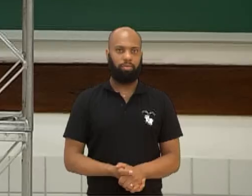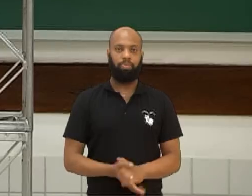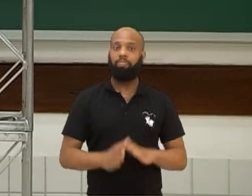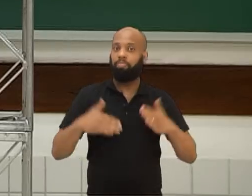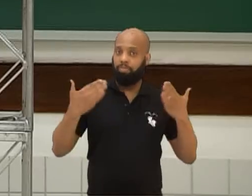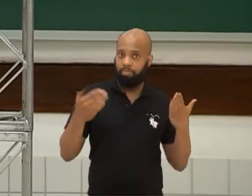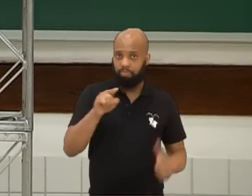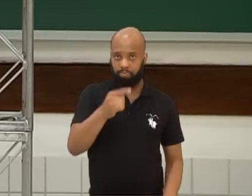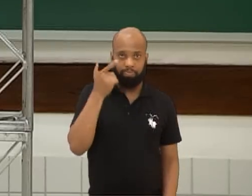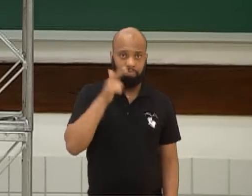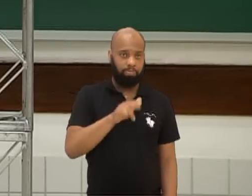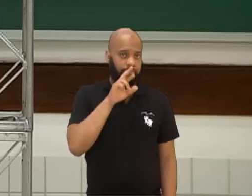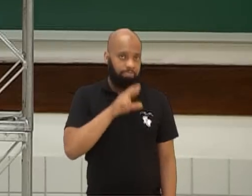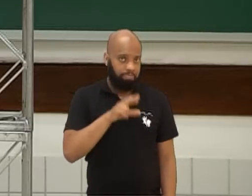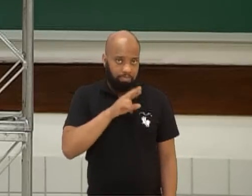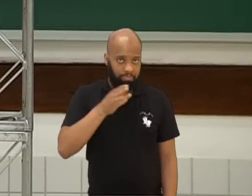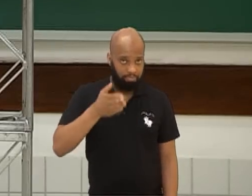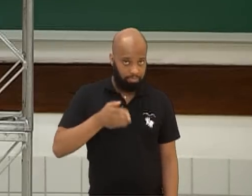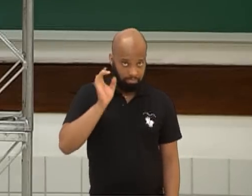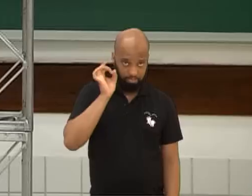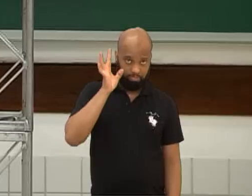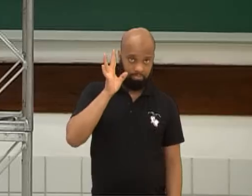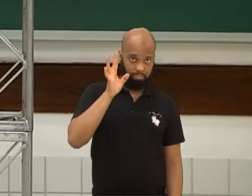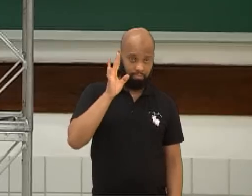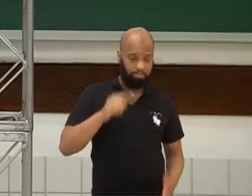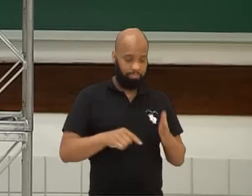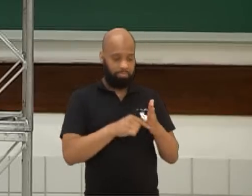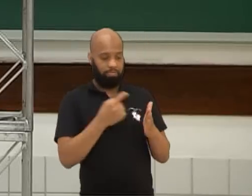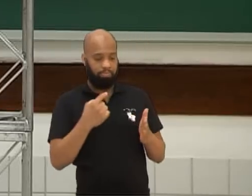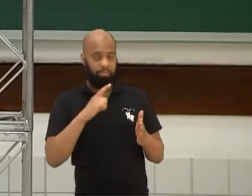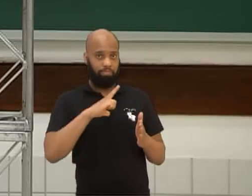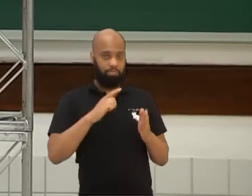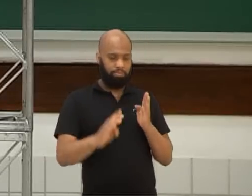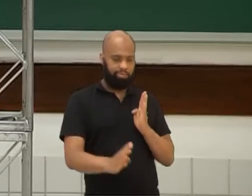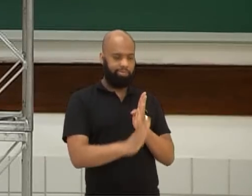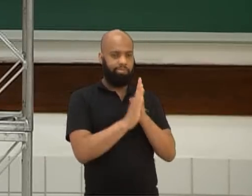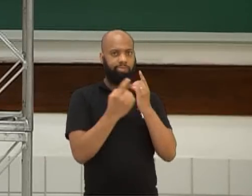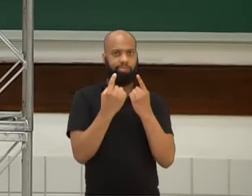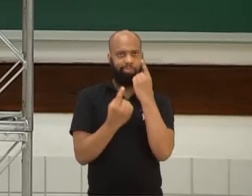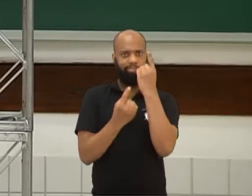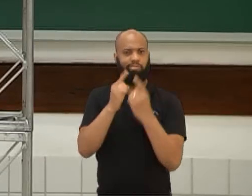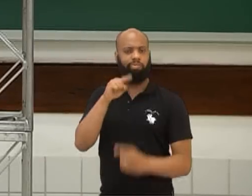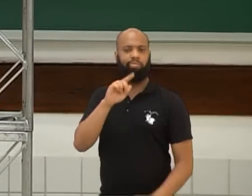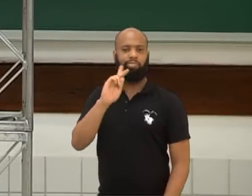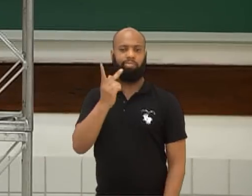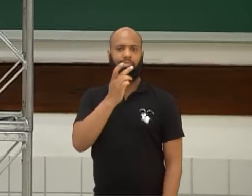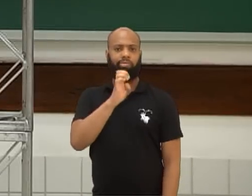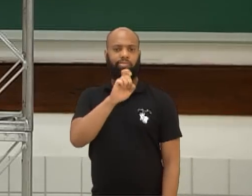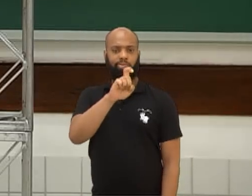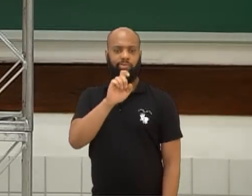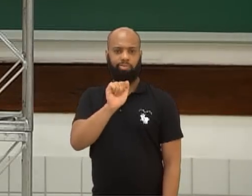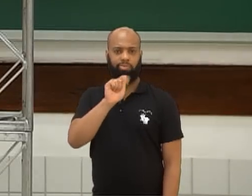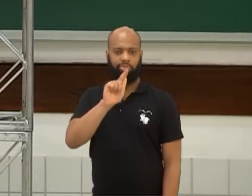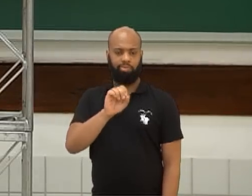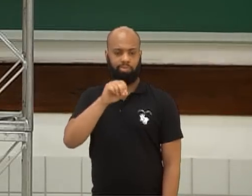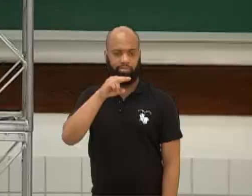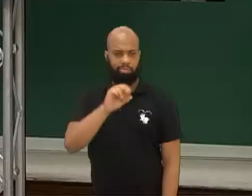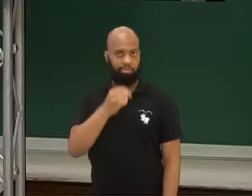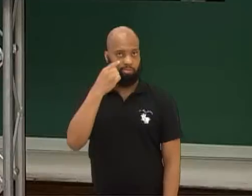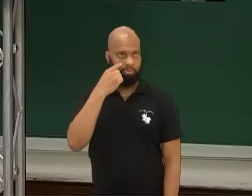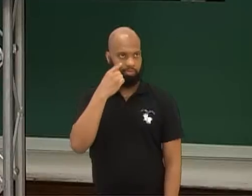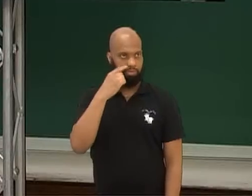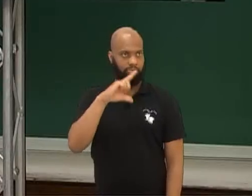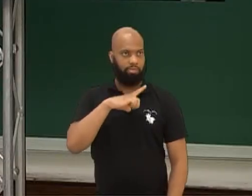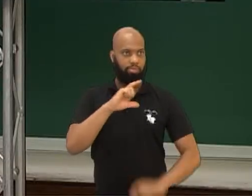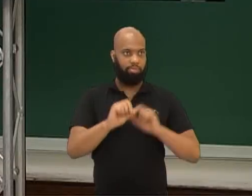E daí, conseguiram resolver? Fácil. Primeiro passo, tinha que identificar qual era o hexágono. Vamos ver lá? Então, aqui,